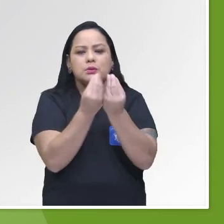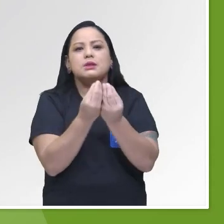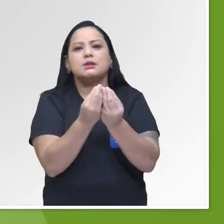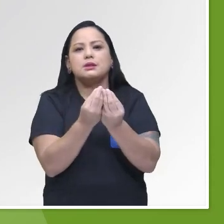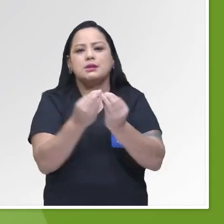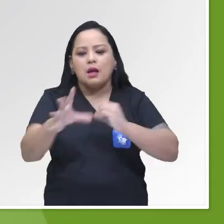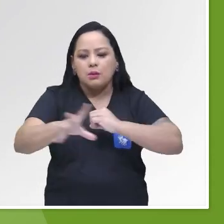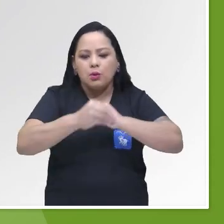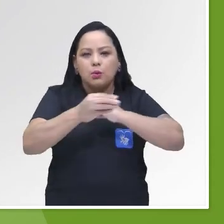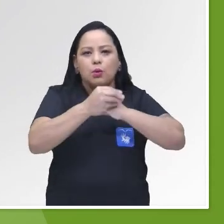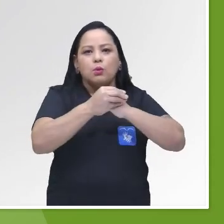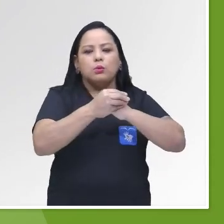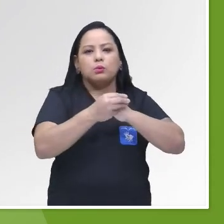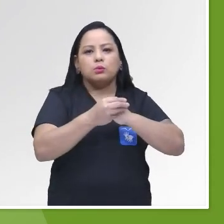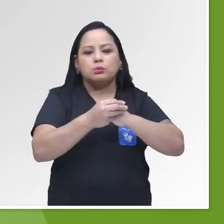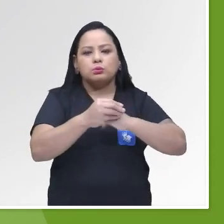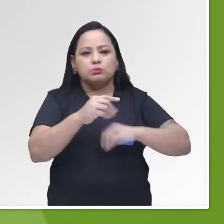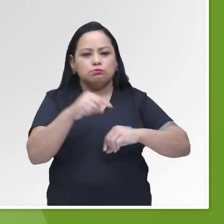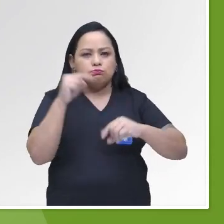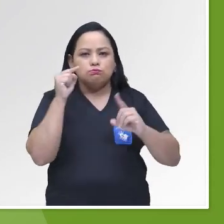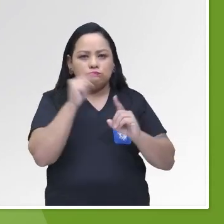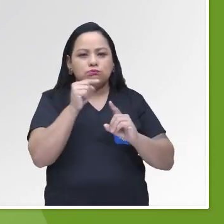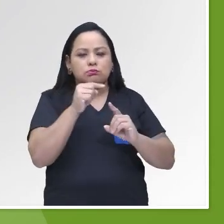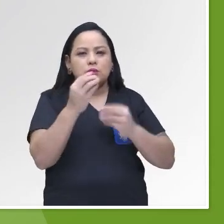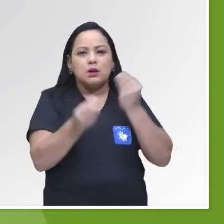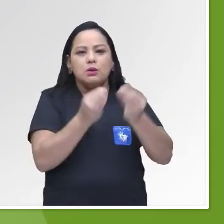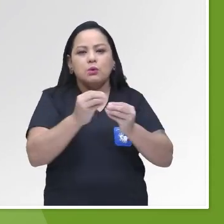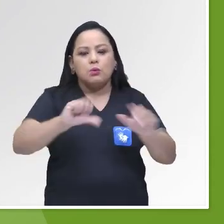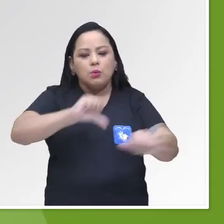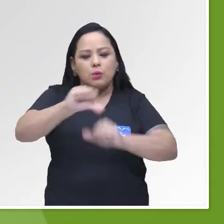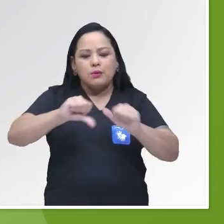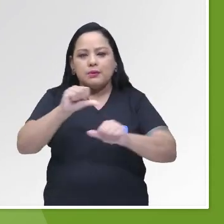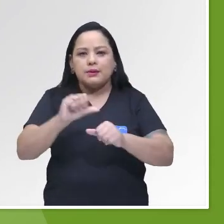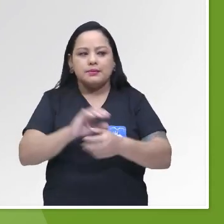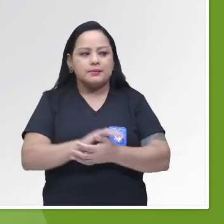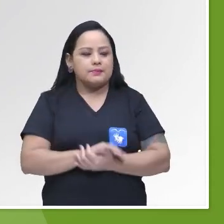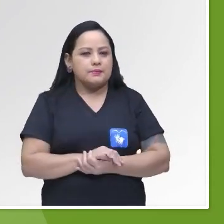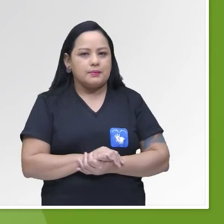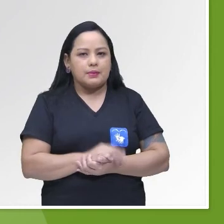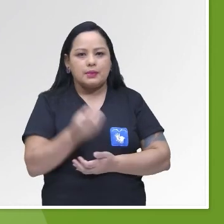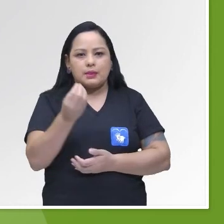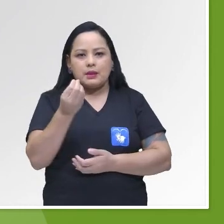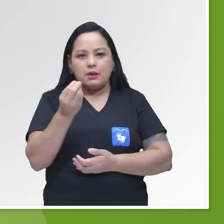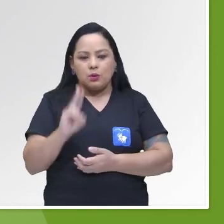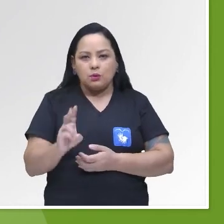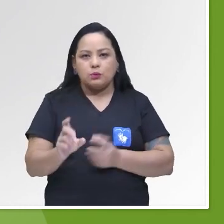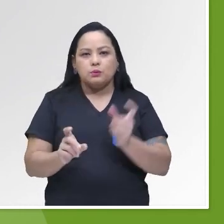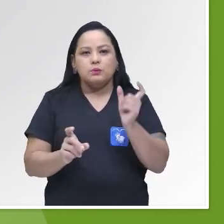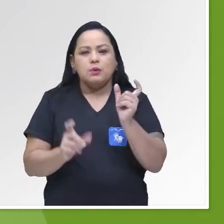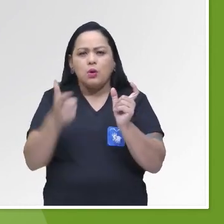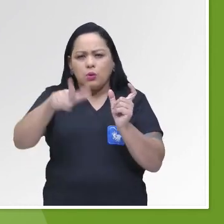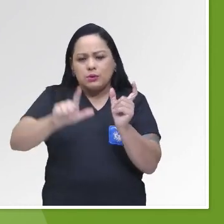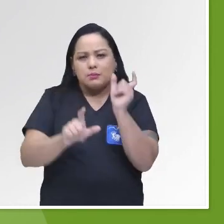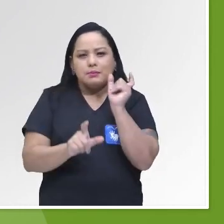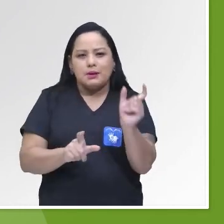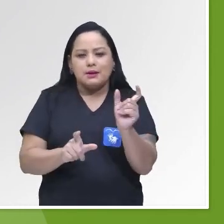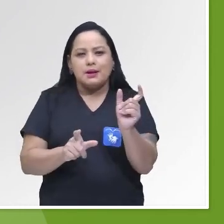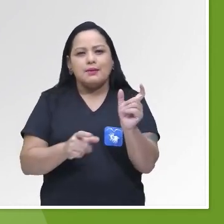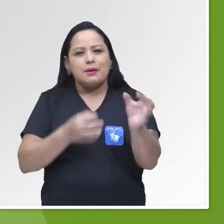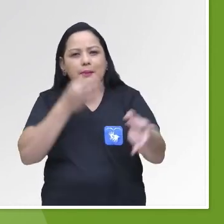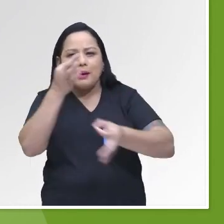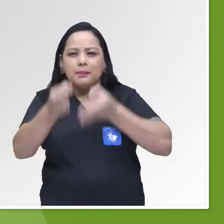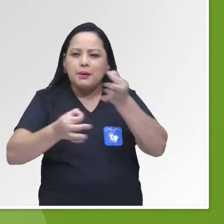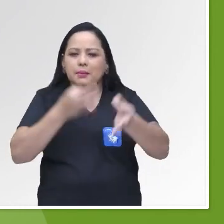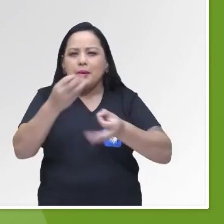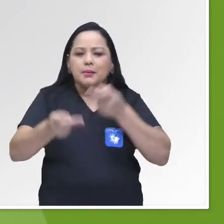constituição da matéria é alterada. Outra palavrinha comentada